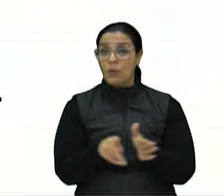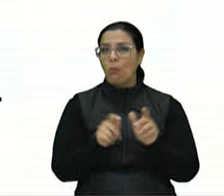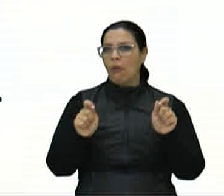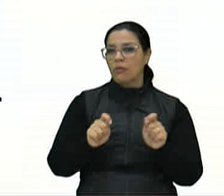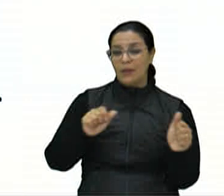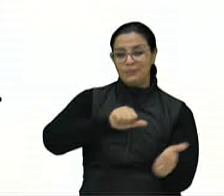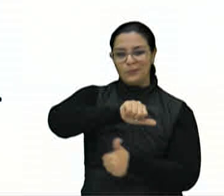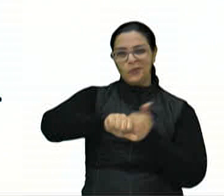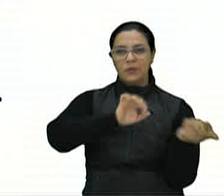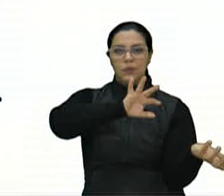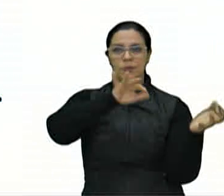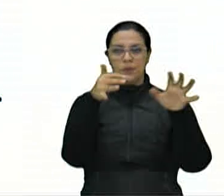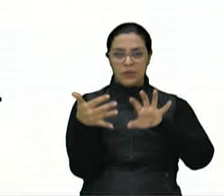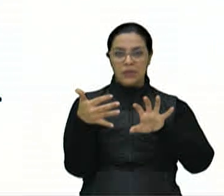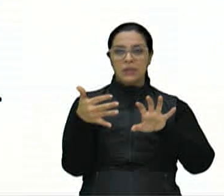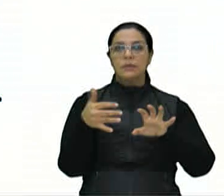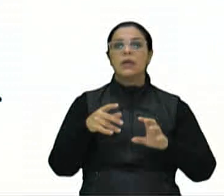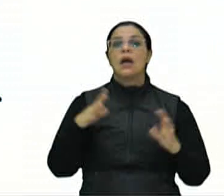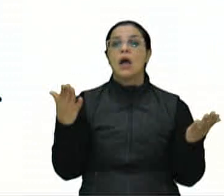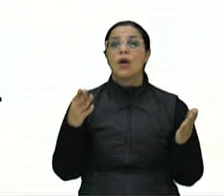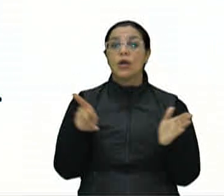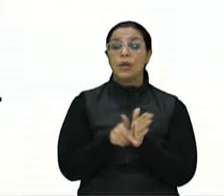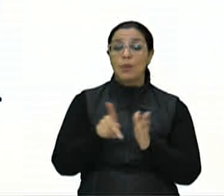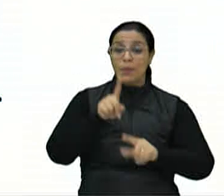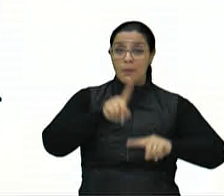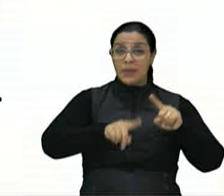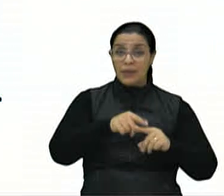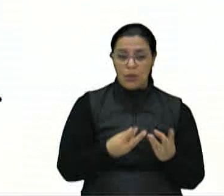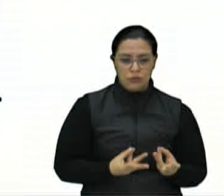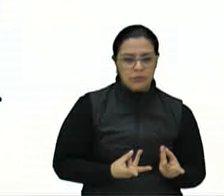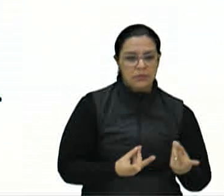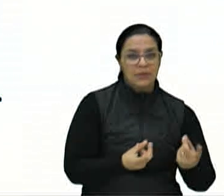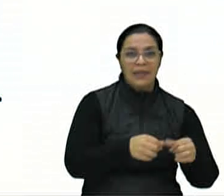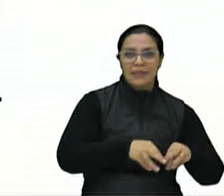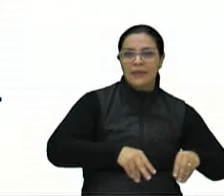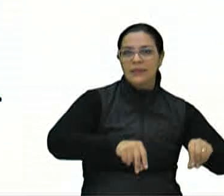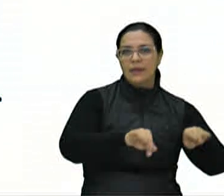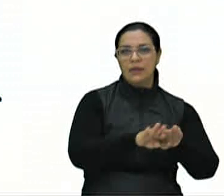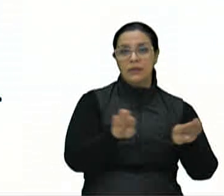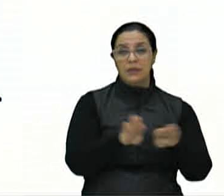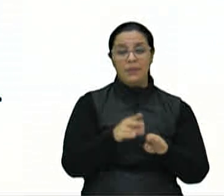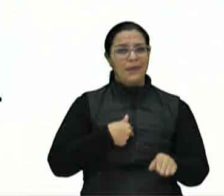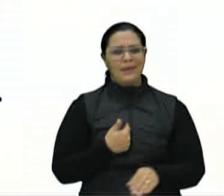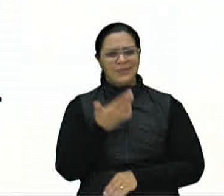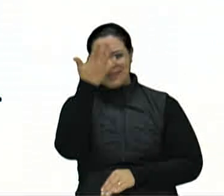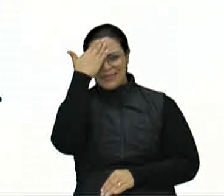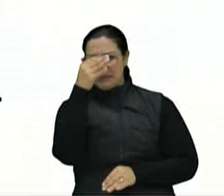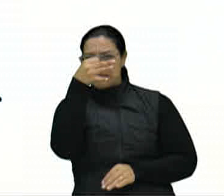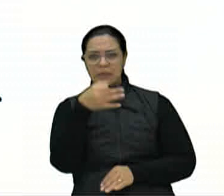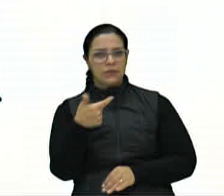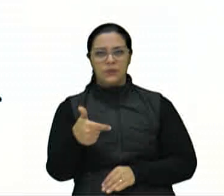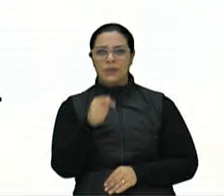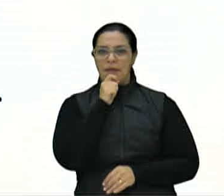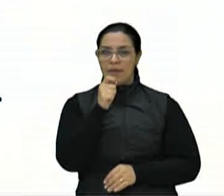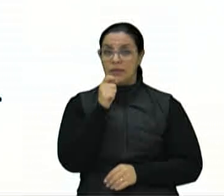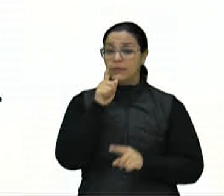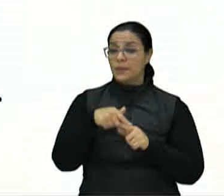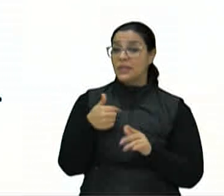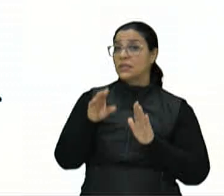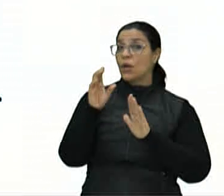potenciais das mudanças climáticas sobre o quê? A matéria orgânica do solo ainda são muito incertos. É, porém,